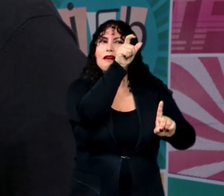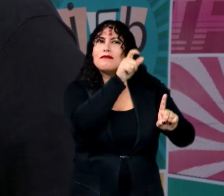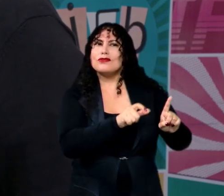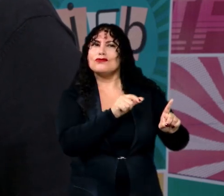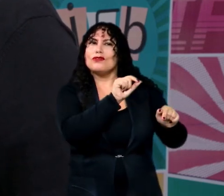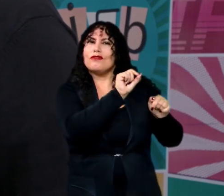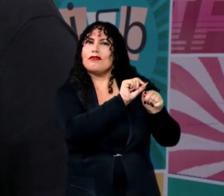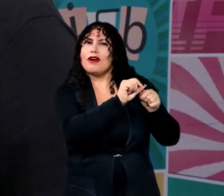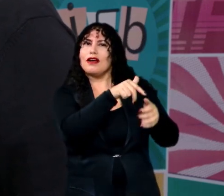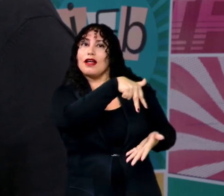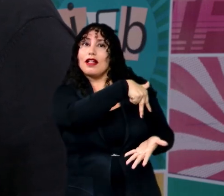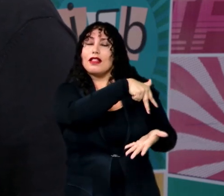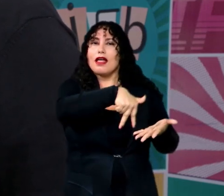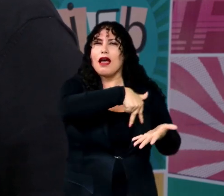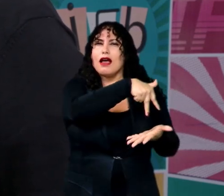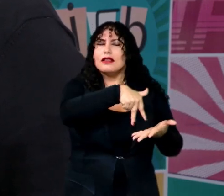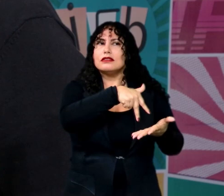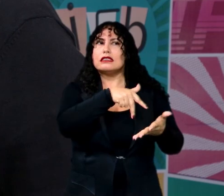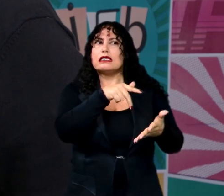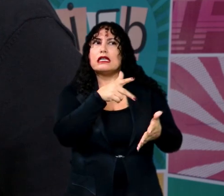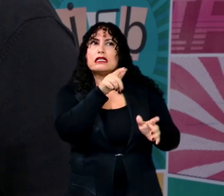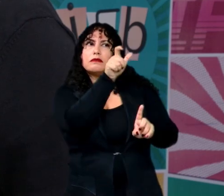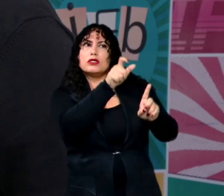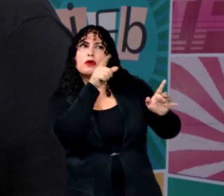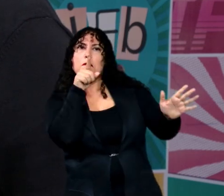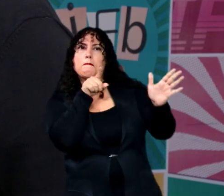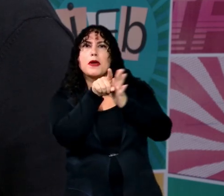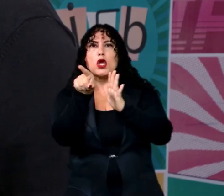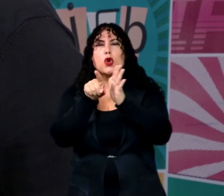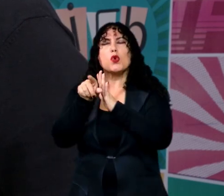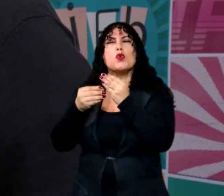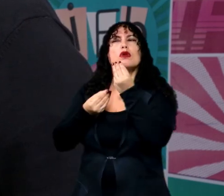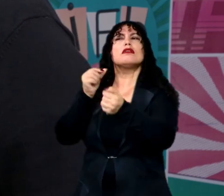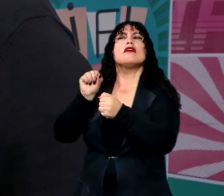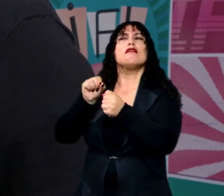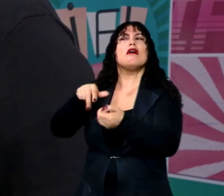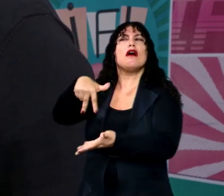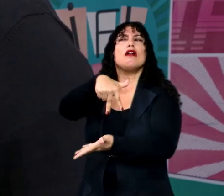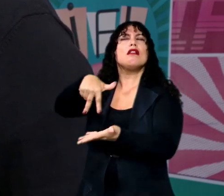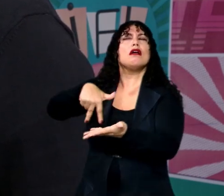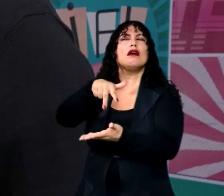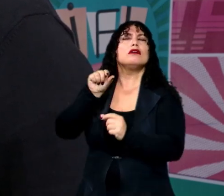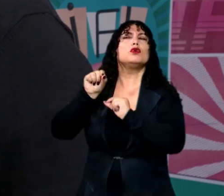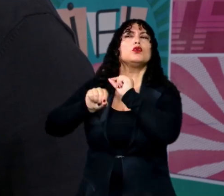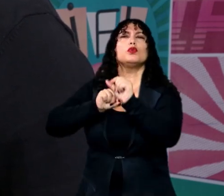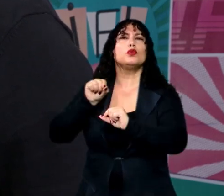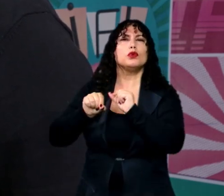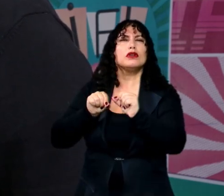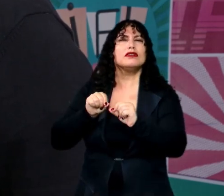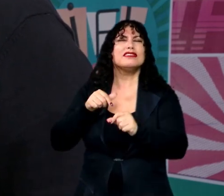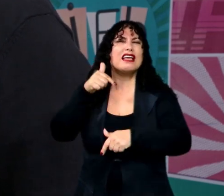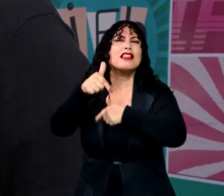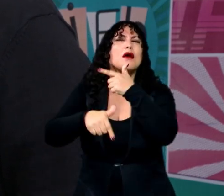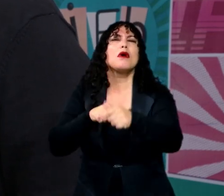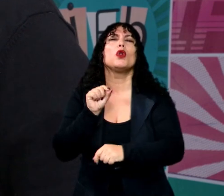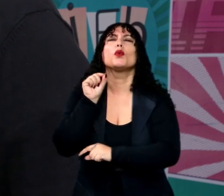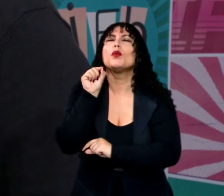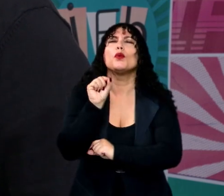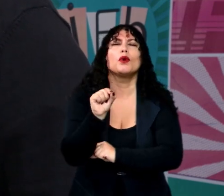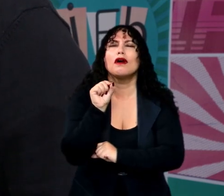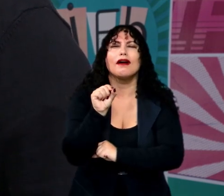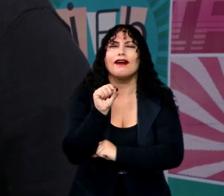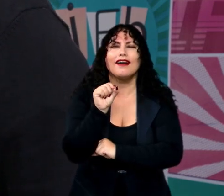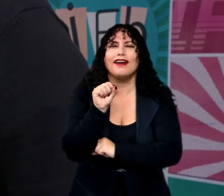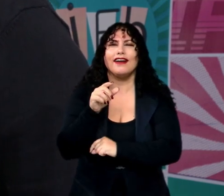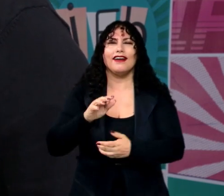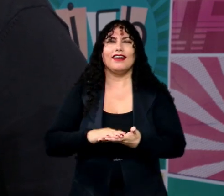dança faz? Porque a primeira pergunta que as pessoas fazem quando a gente que trabalha com dança faz mas você trabalha com o quê? O que é?